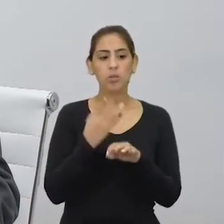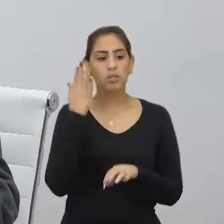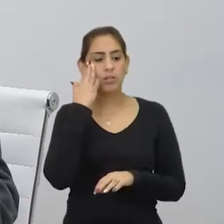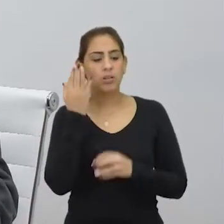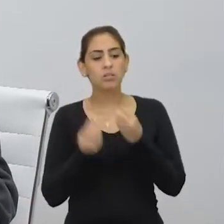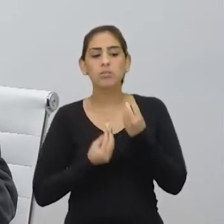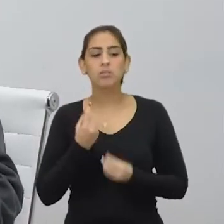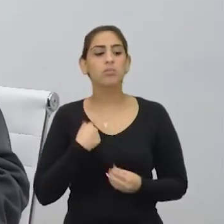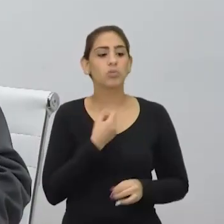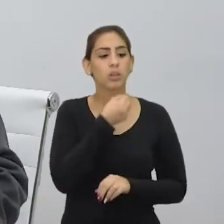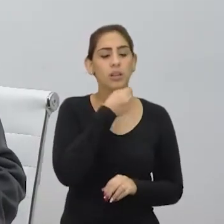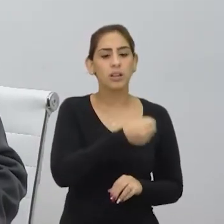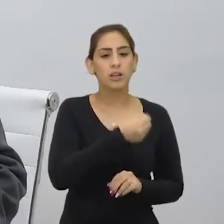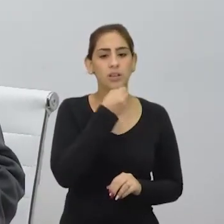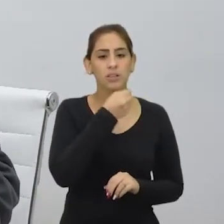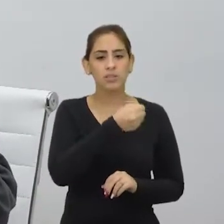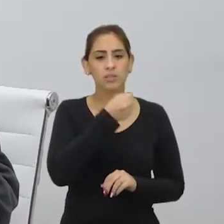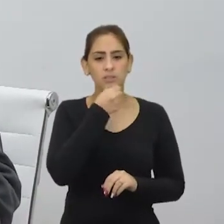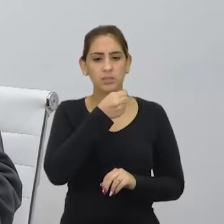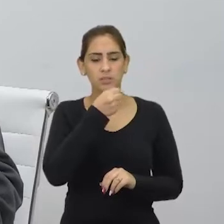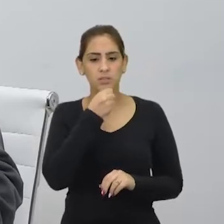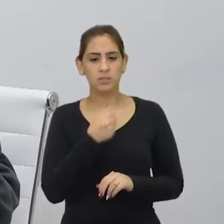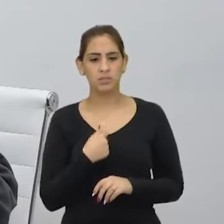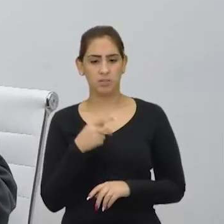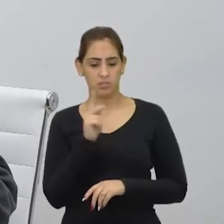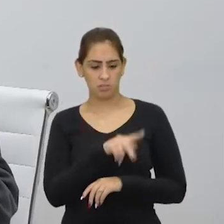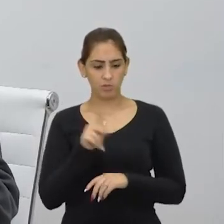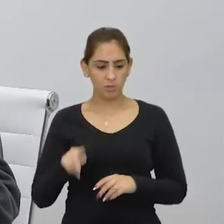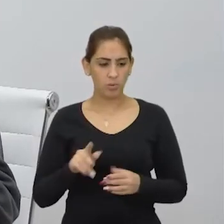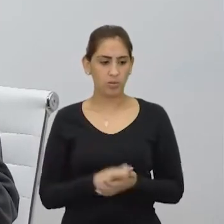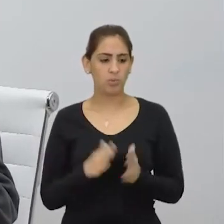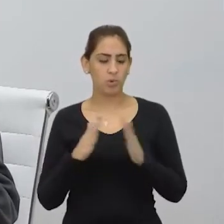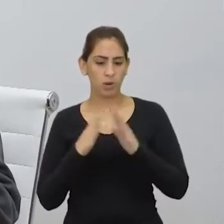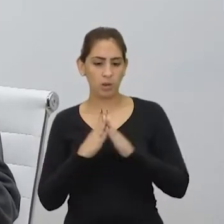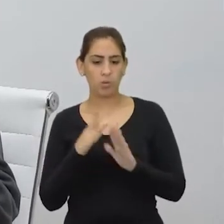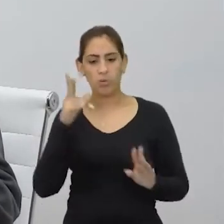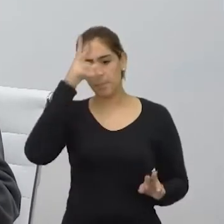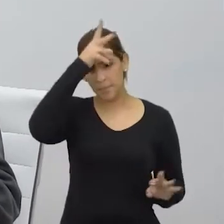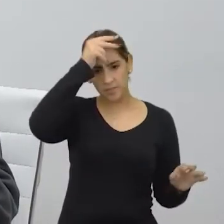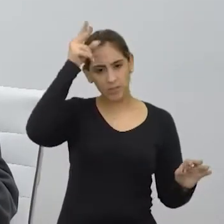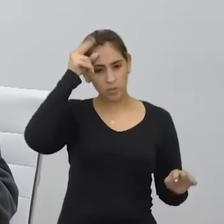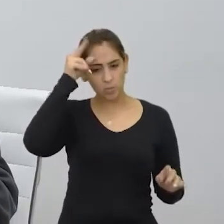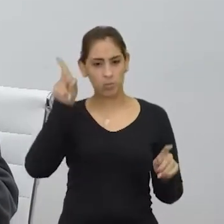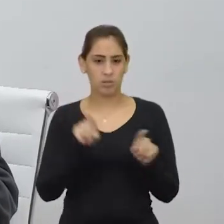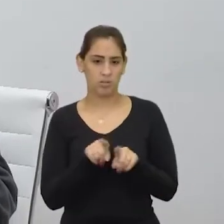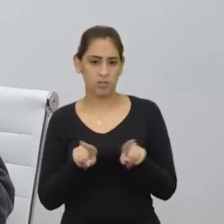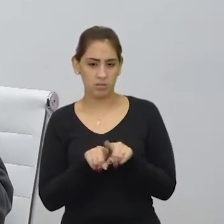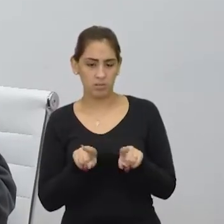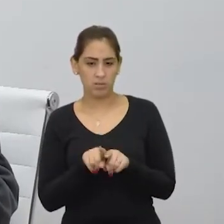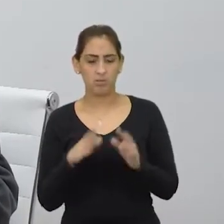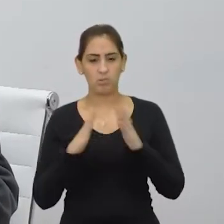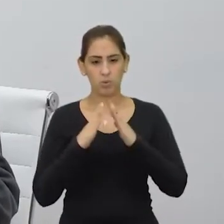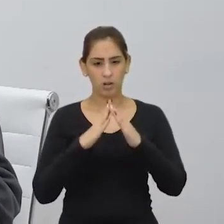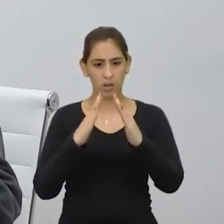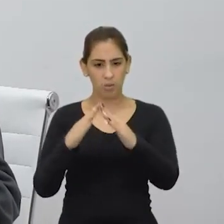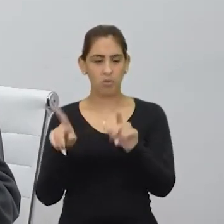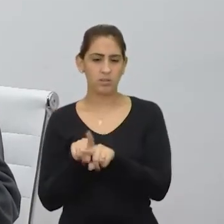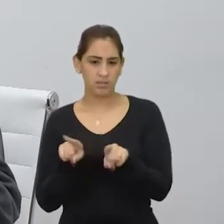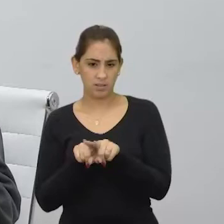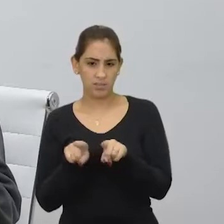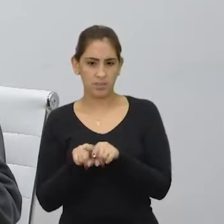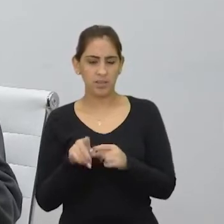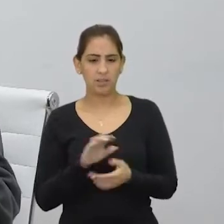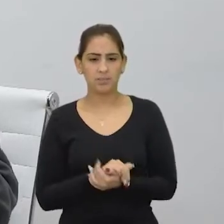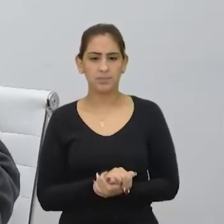vou entrevistar os moradores, eu vou entrevistar a prefeitura, mas eu estou sempre do lado dos moradores, que foram